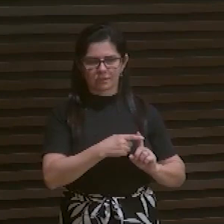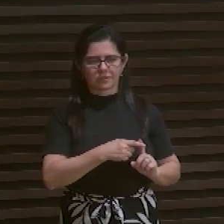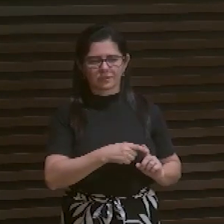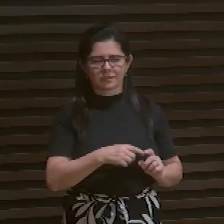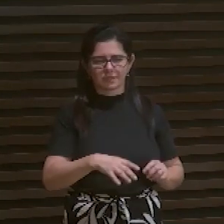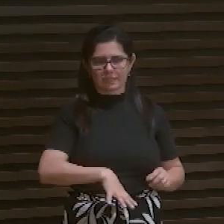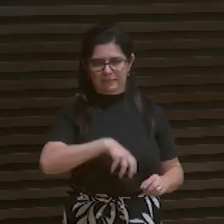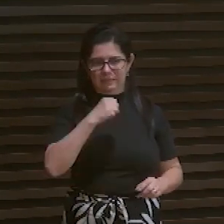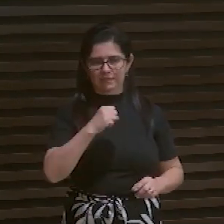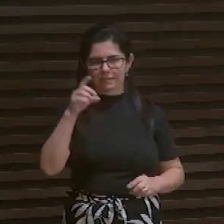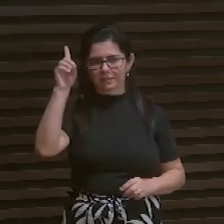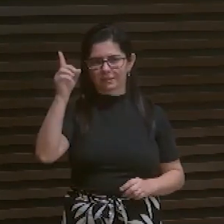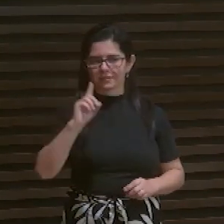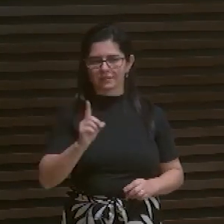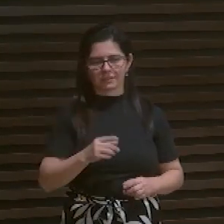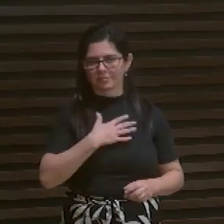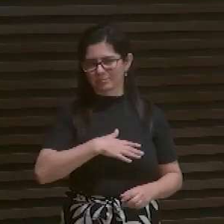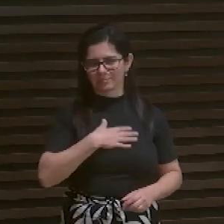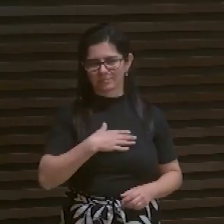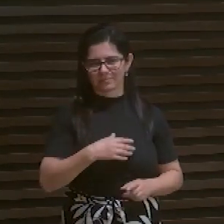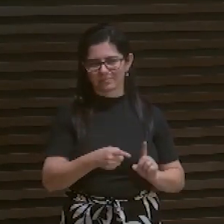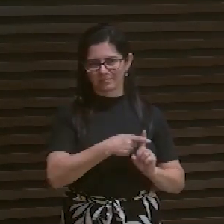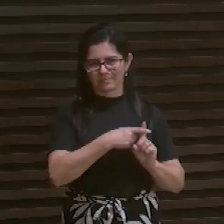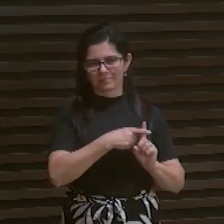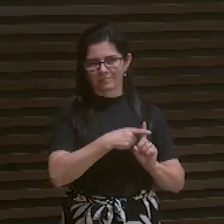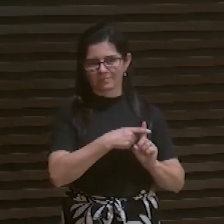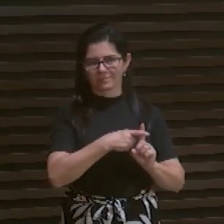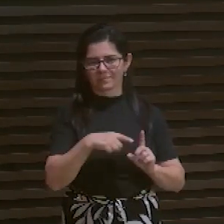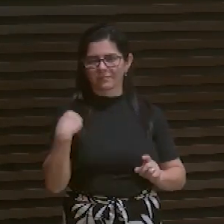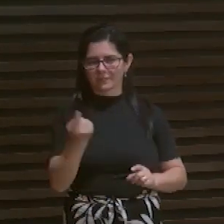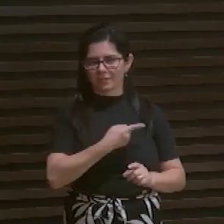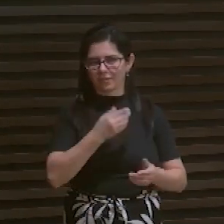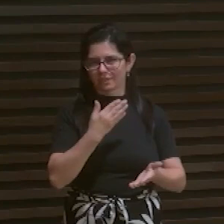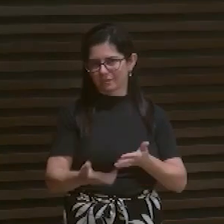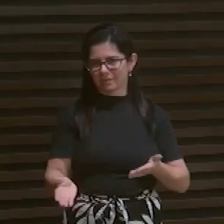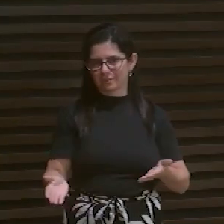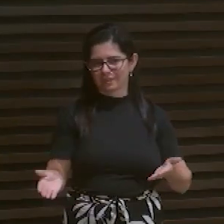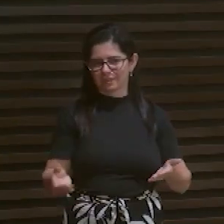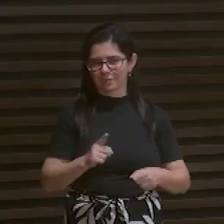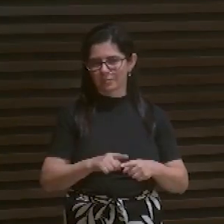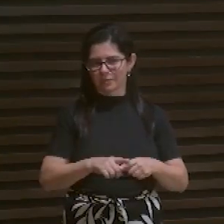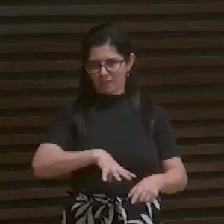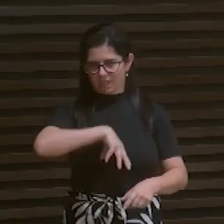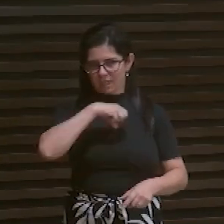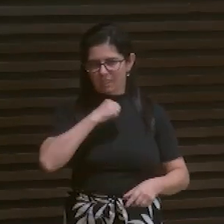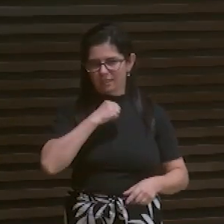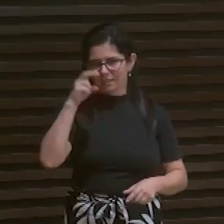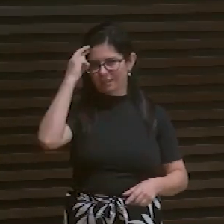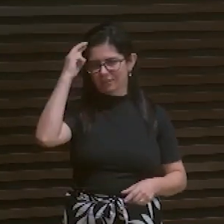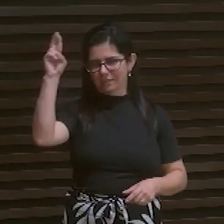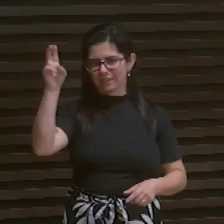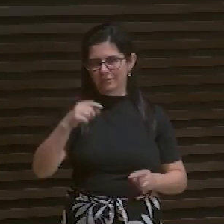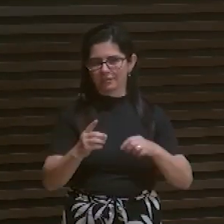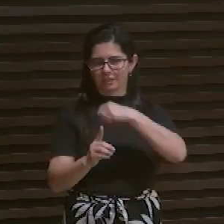provavelmente nós já teríamos sido fulminados aqui. Porque a ira do Senhor é santa, é justa. Então, por que o Senhor